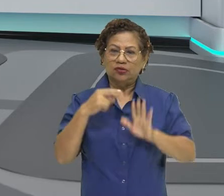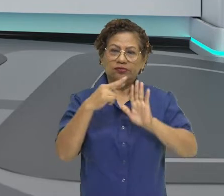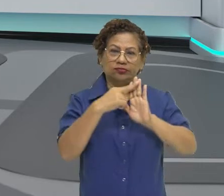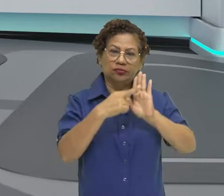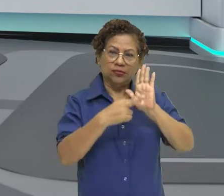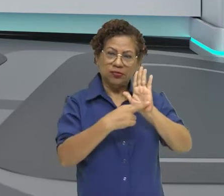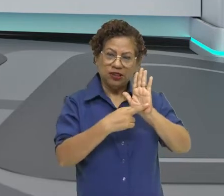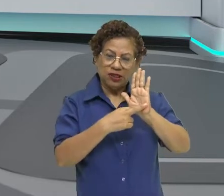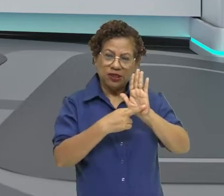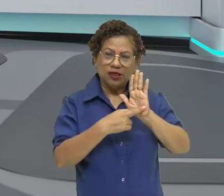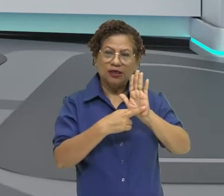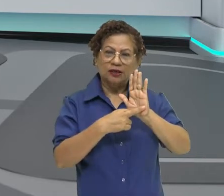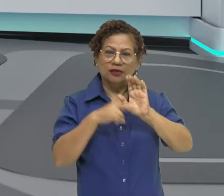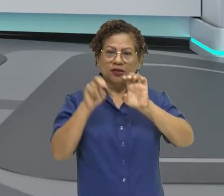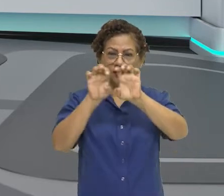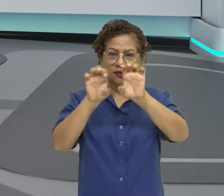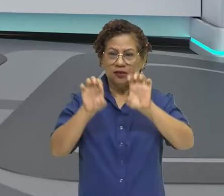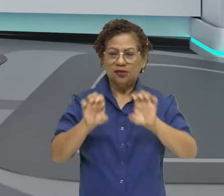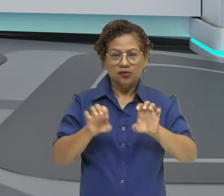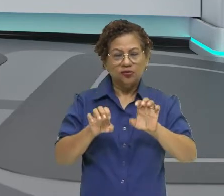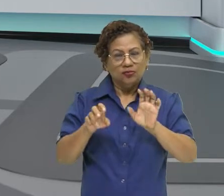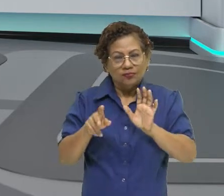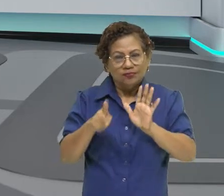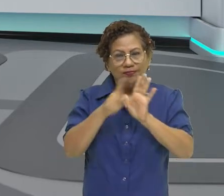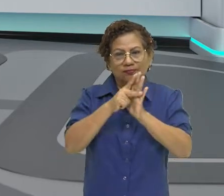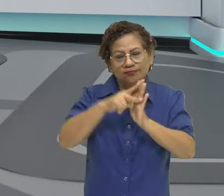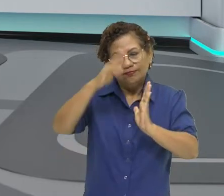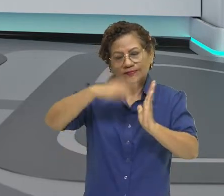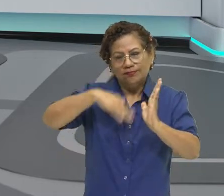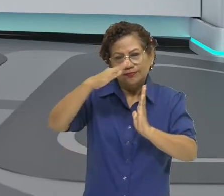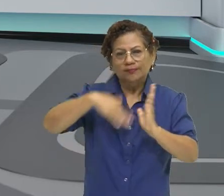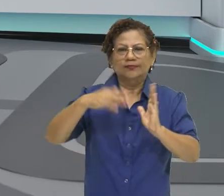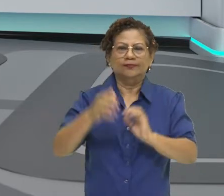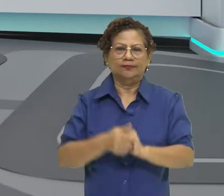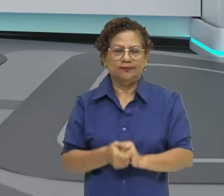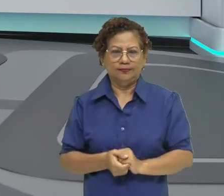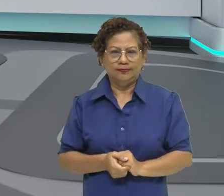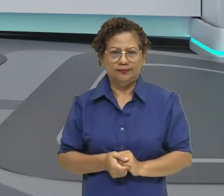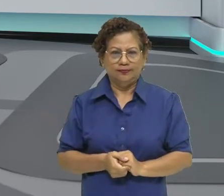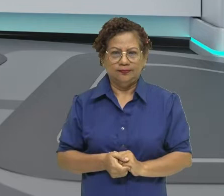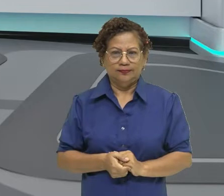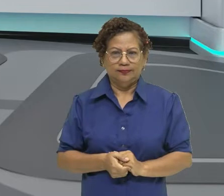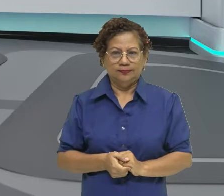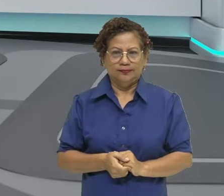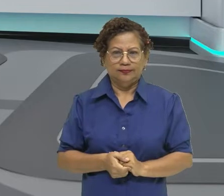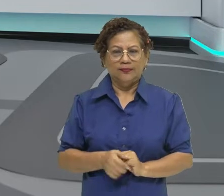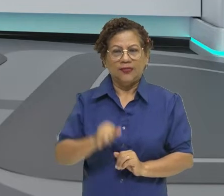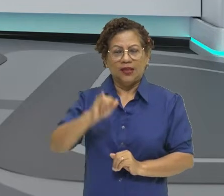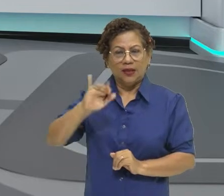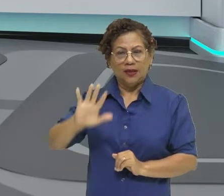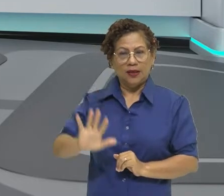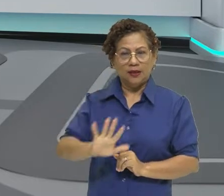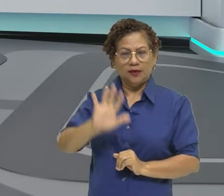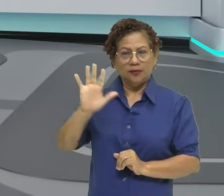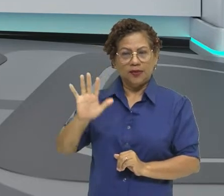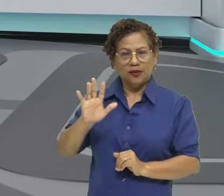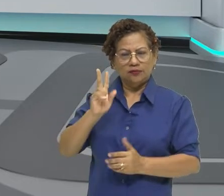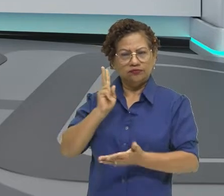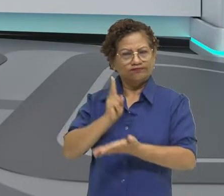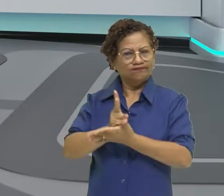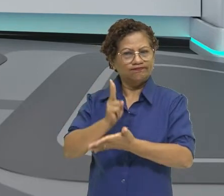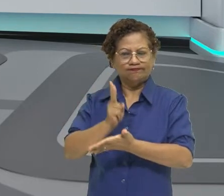essa estrutura. A prioridade ao retratar as imagens era sempre representar a